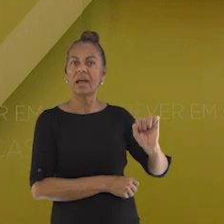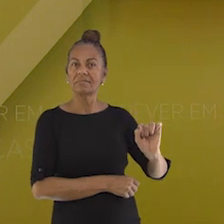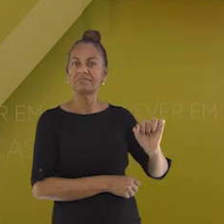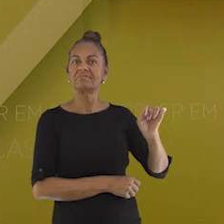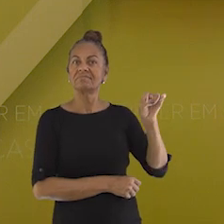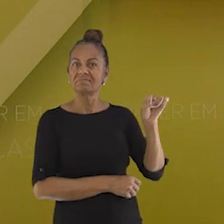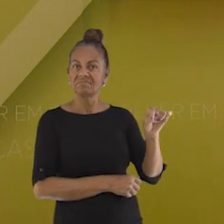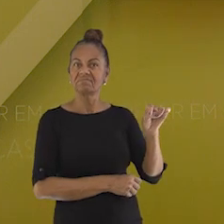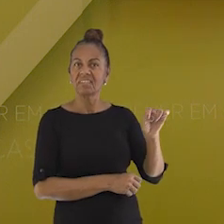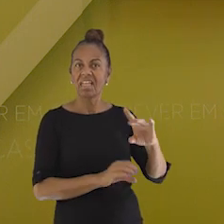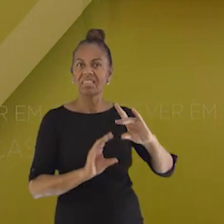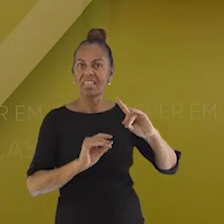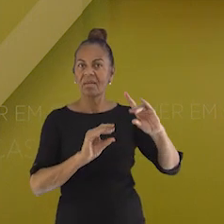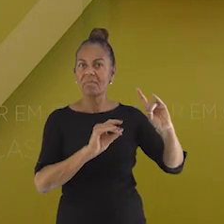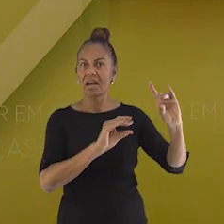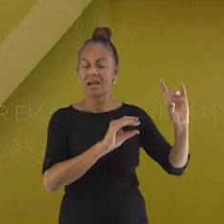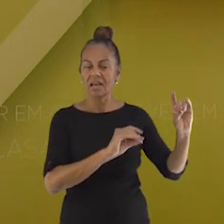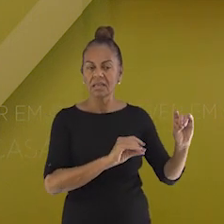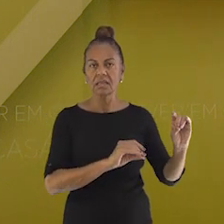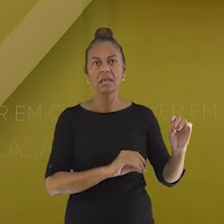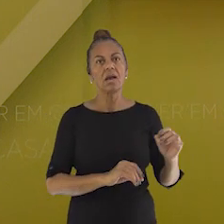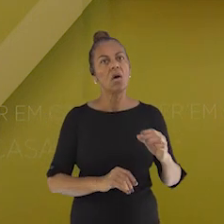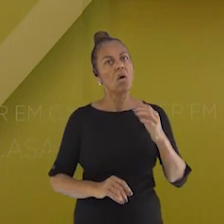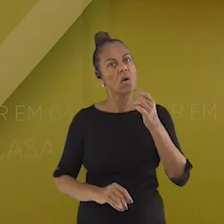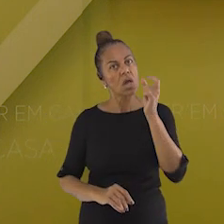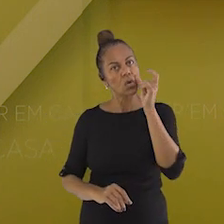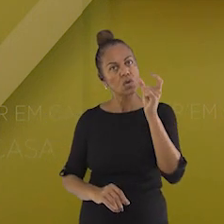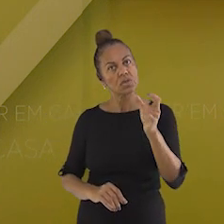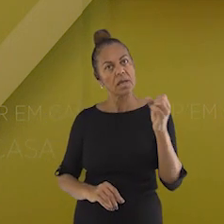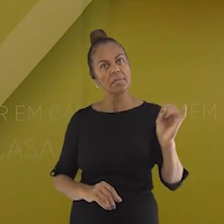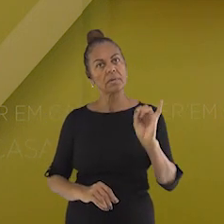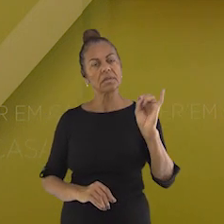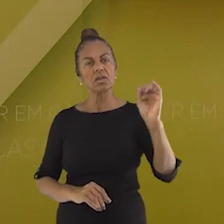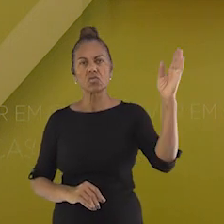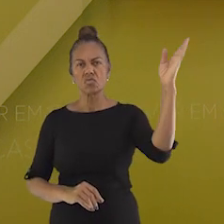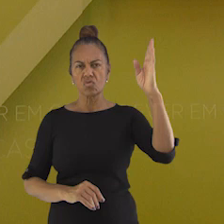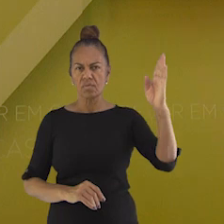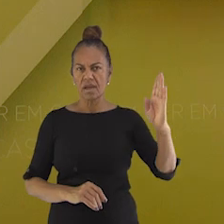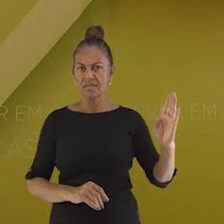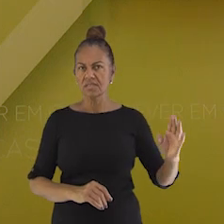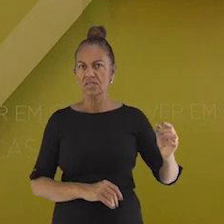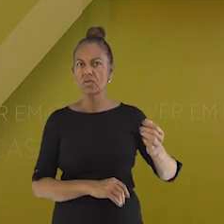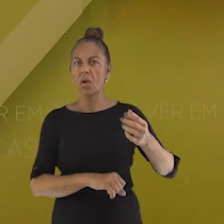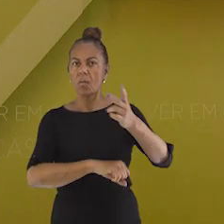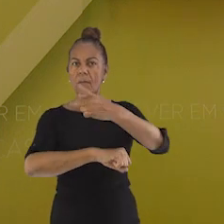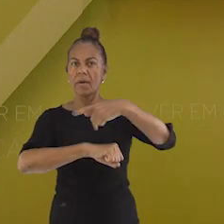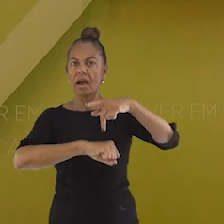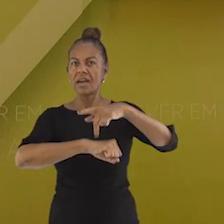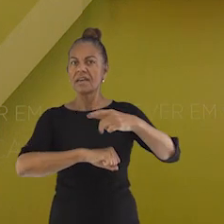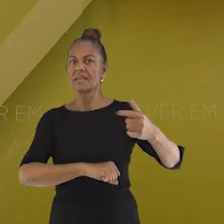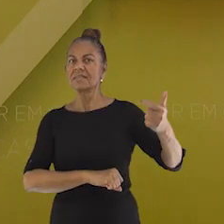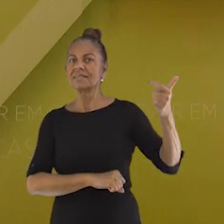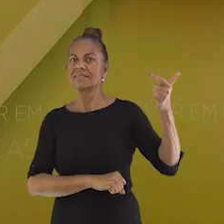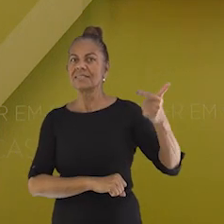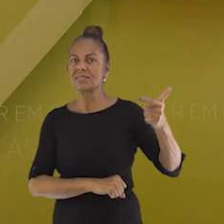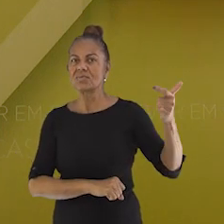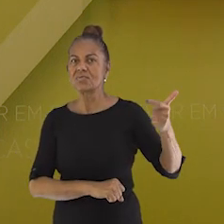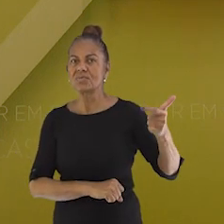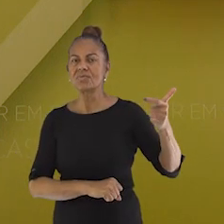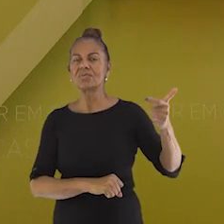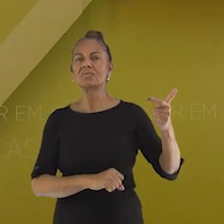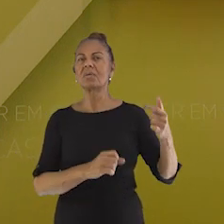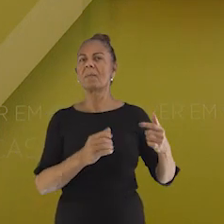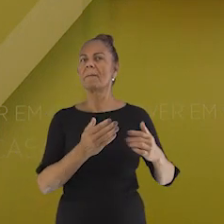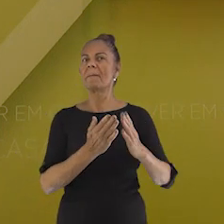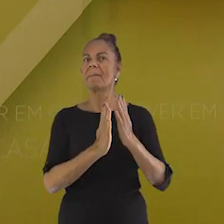O Brasil é considerado o segundo maior país com maior áreas de manguezais, mesmo